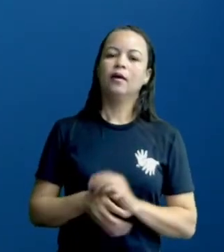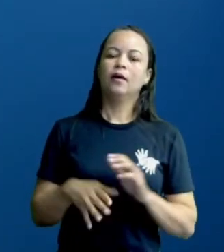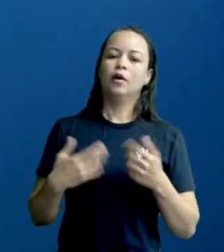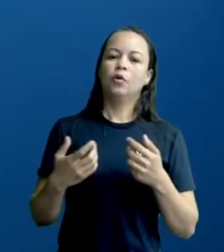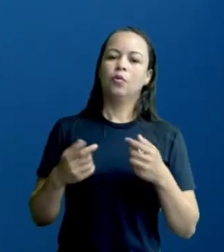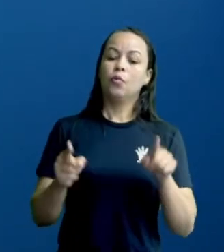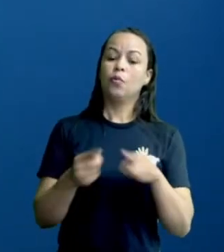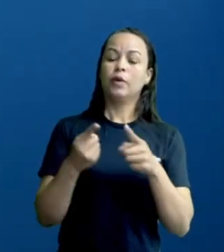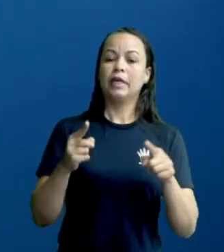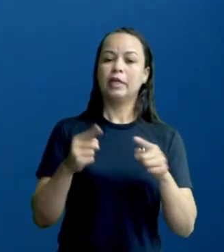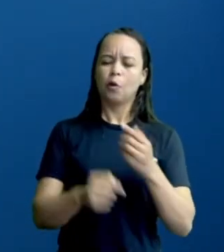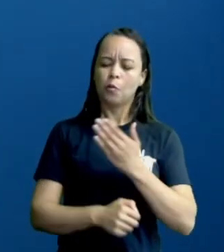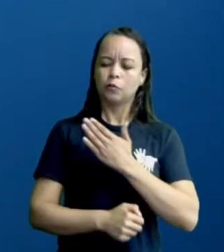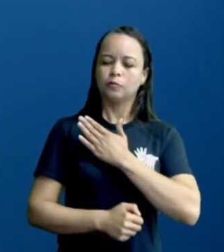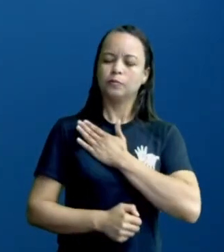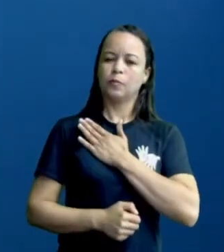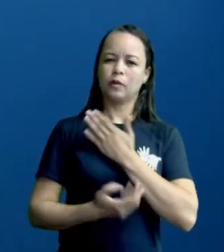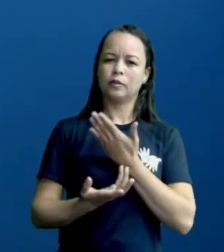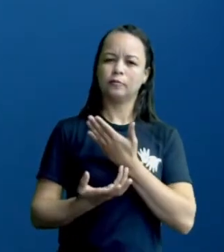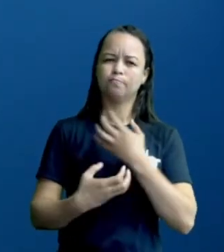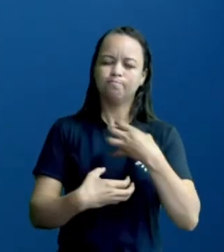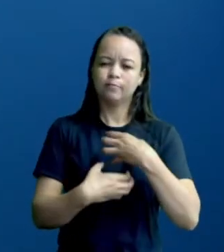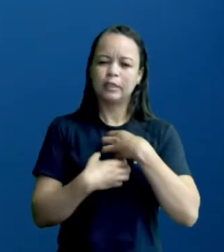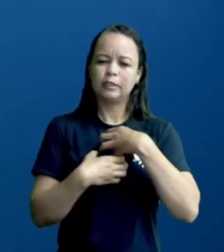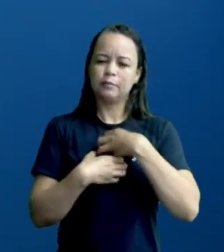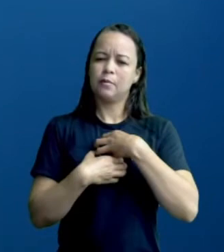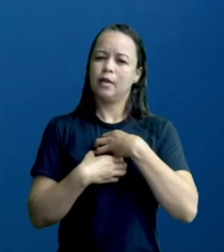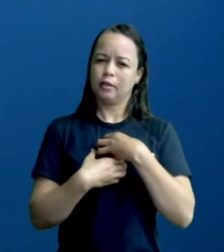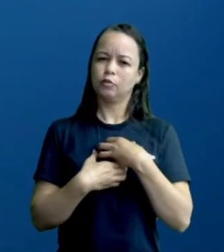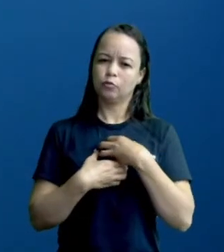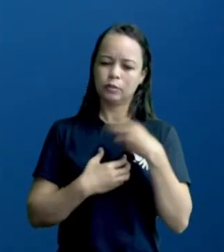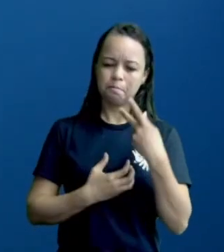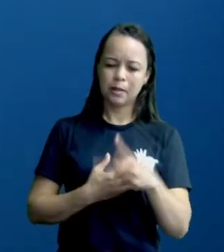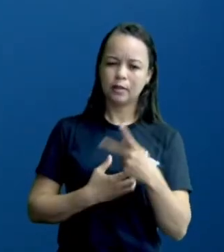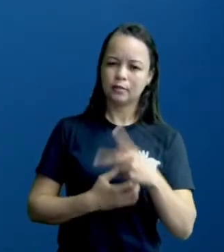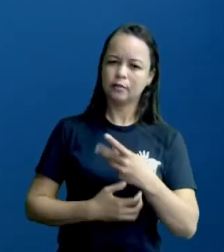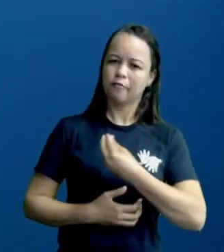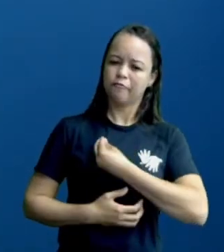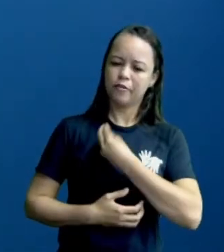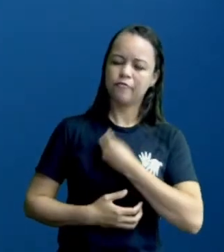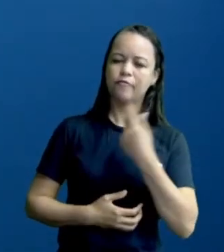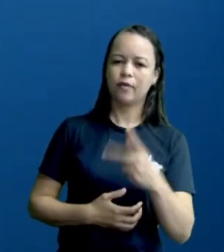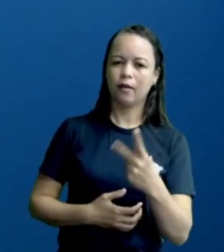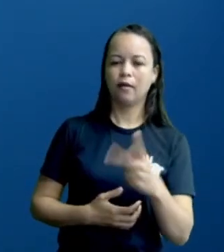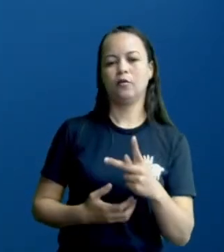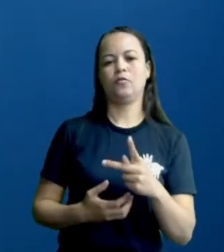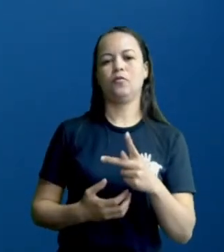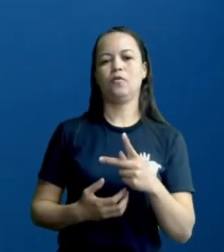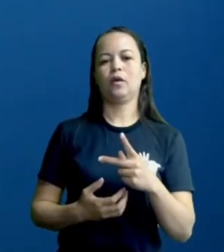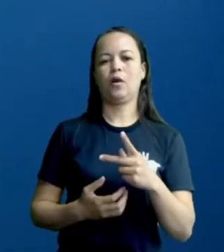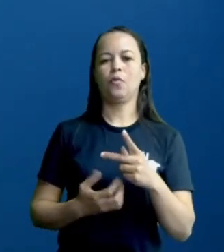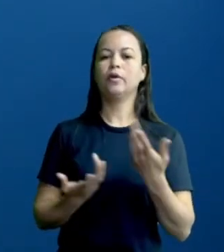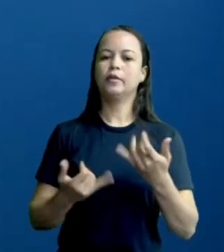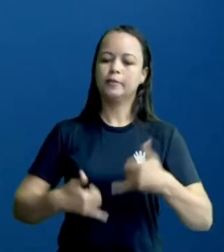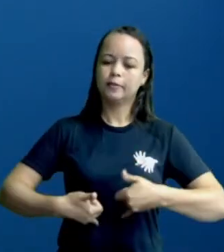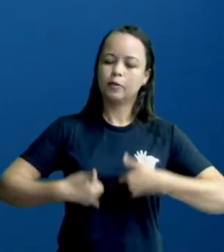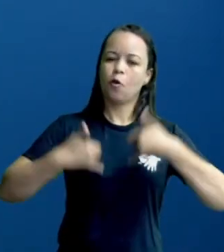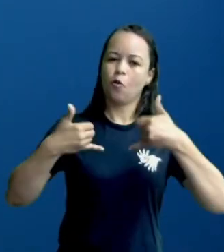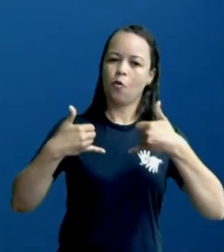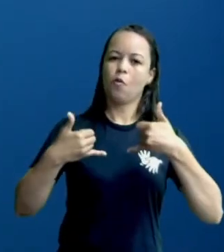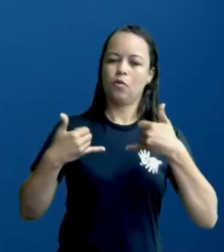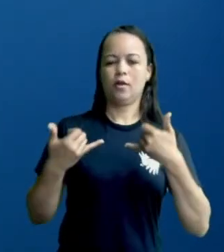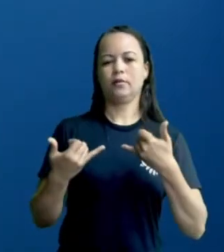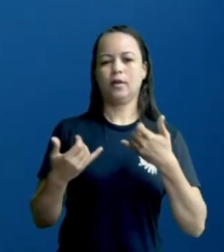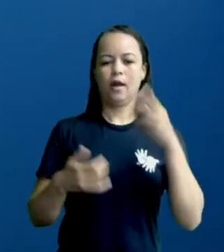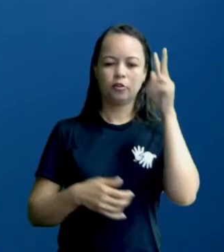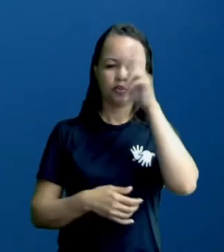composição patriótica que traz esse sentimentalismo de pertencer àquele local e que se orgulha da história daquele